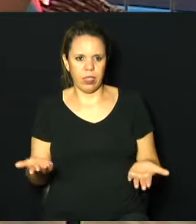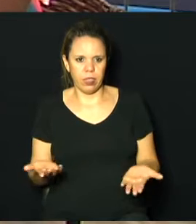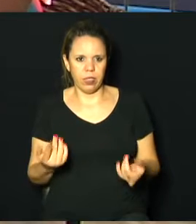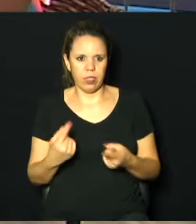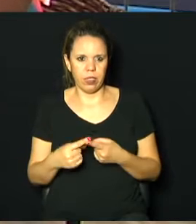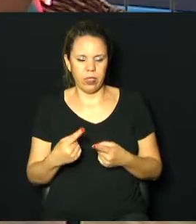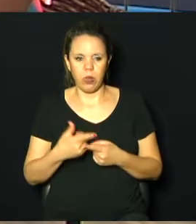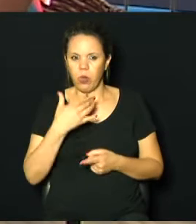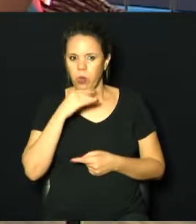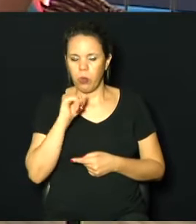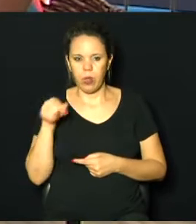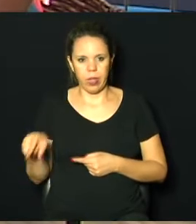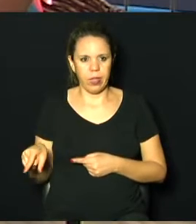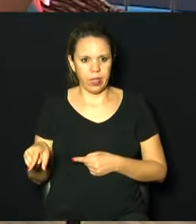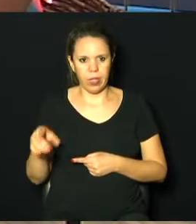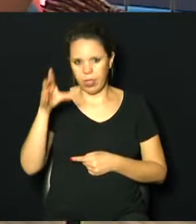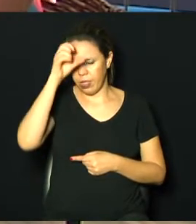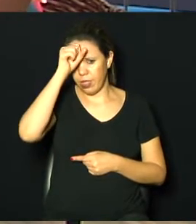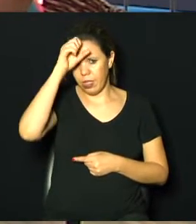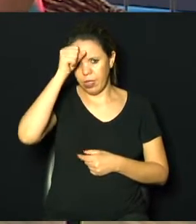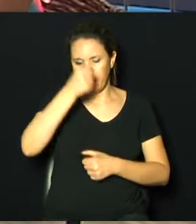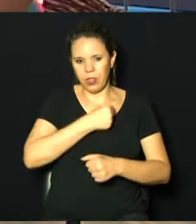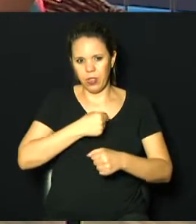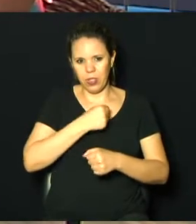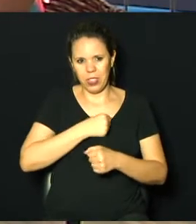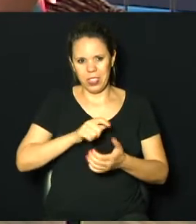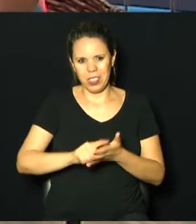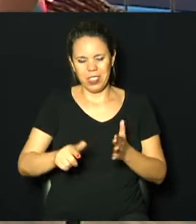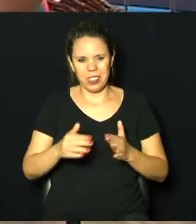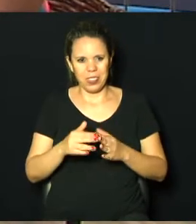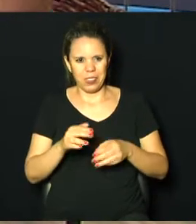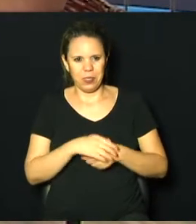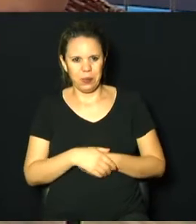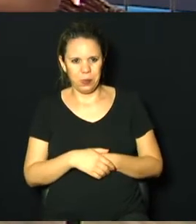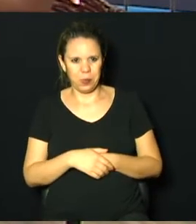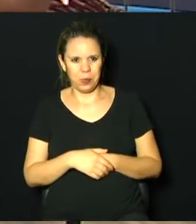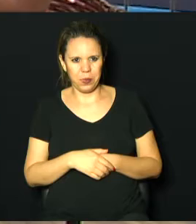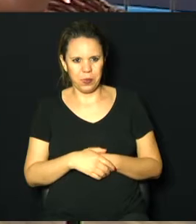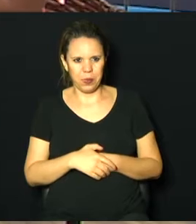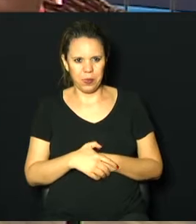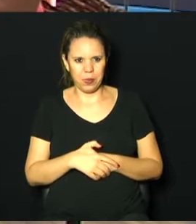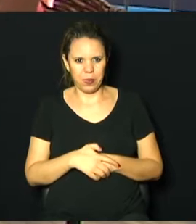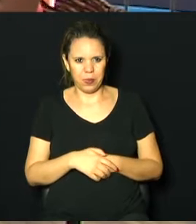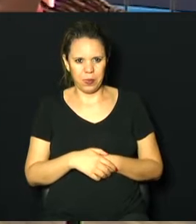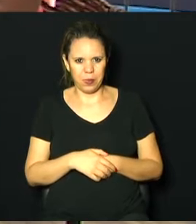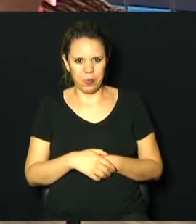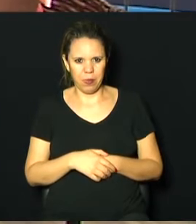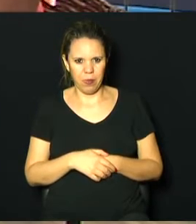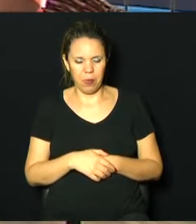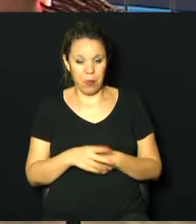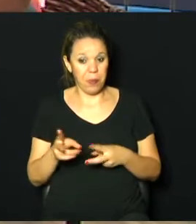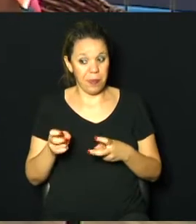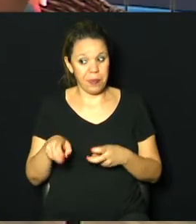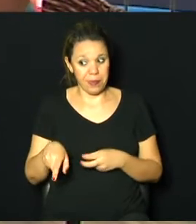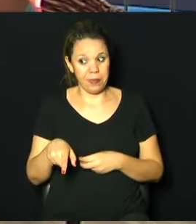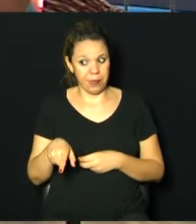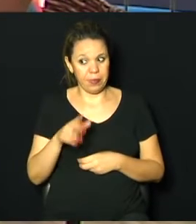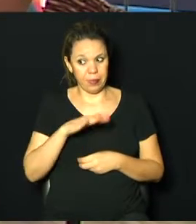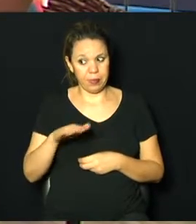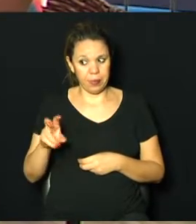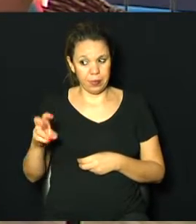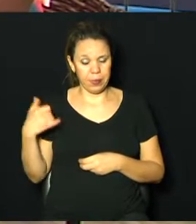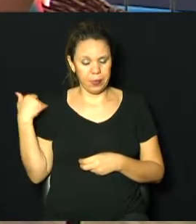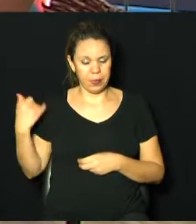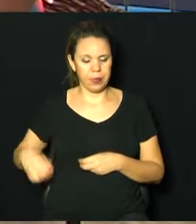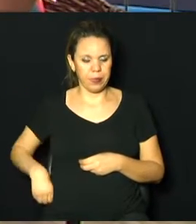falou, o papai aprendeu a fazer comida e ajuda a limpar a casa. Olha, uma criança de Então, acho que 5 é anos teve interessante essa percepção, né?